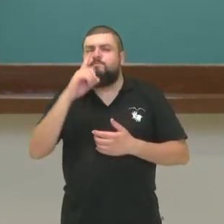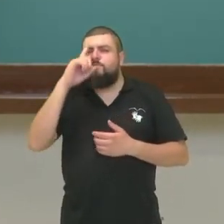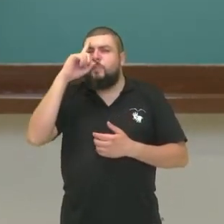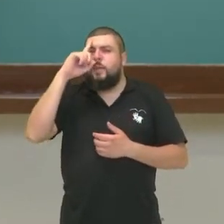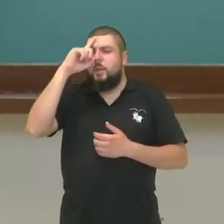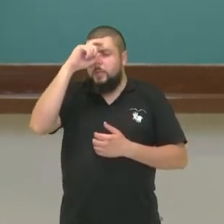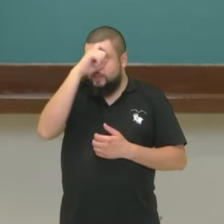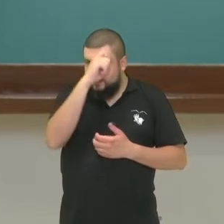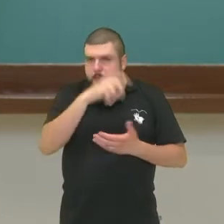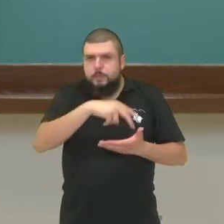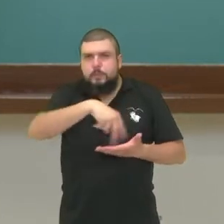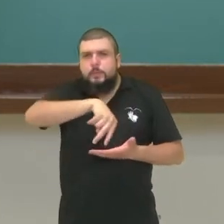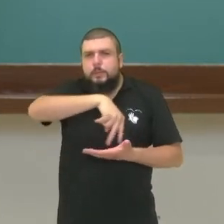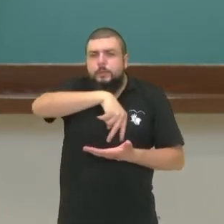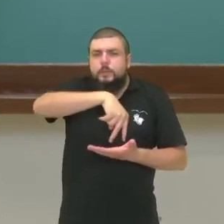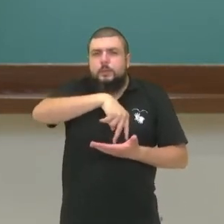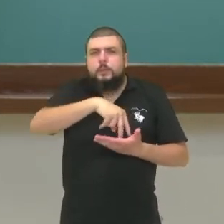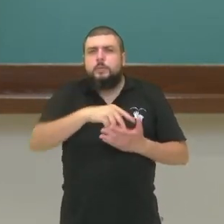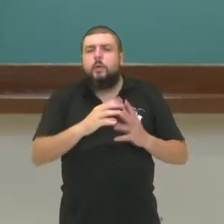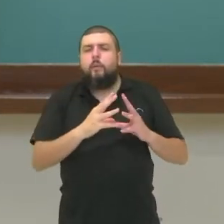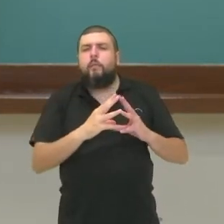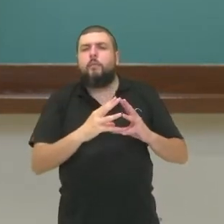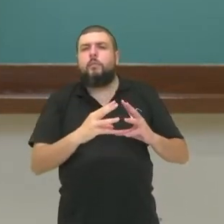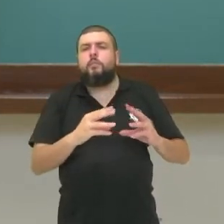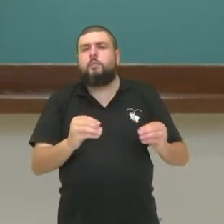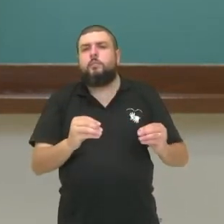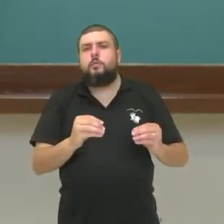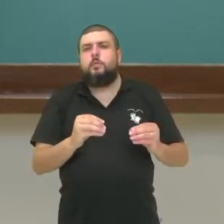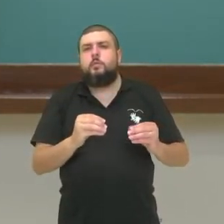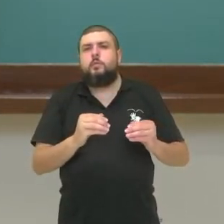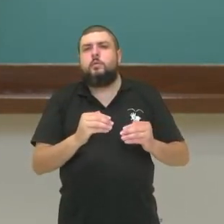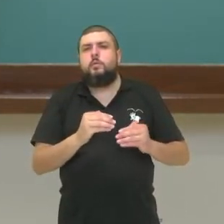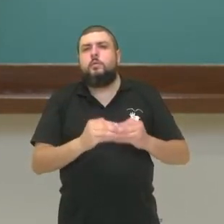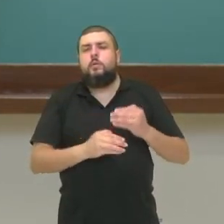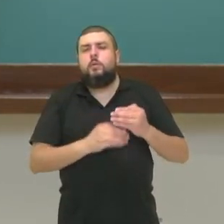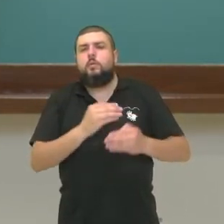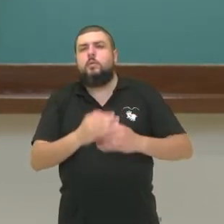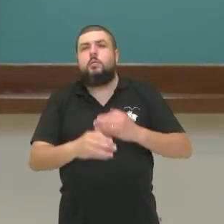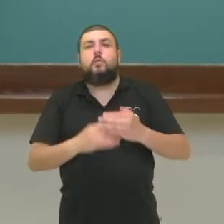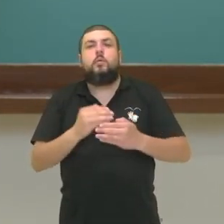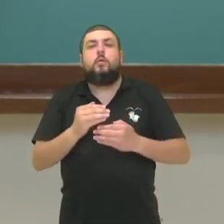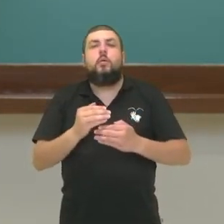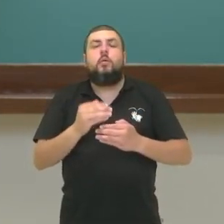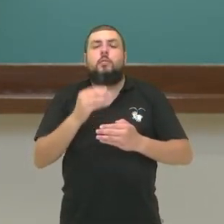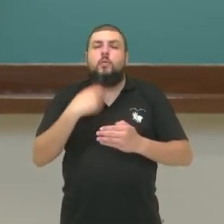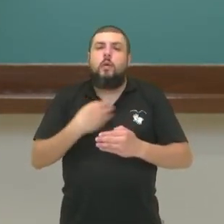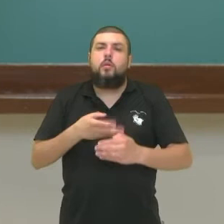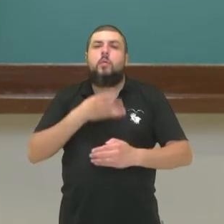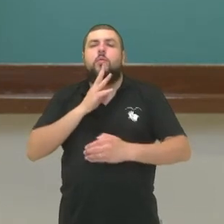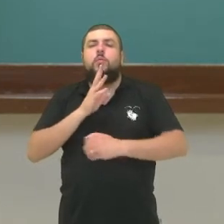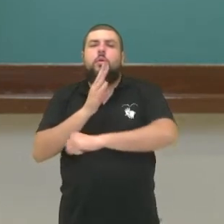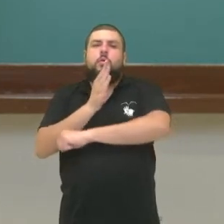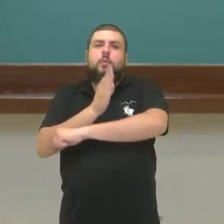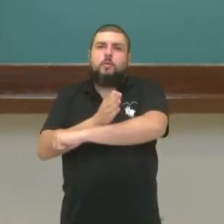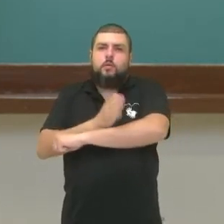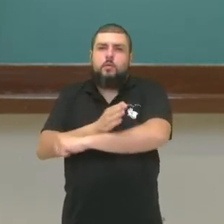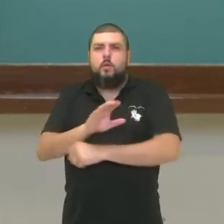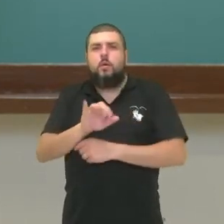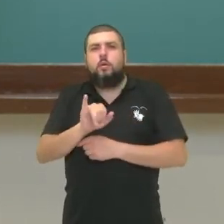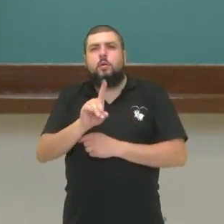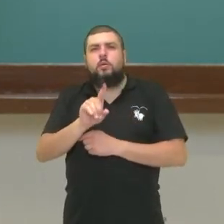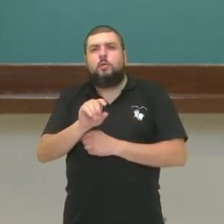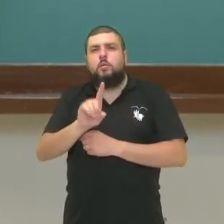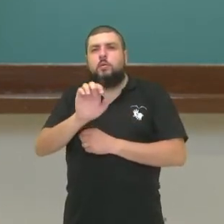Romano e logo depois ao que nós conhecemos na história como Idade Média, tá? A famosa Idade das